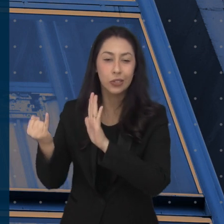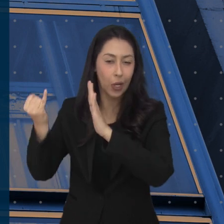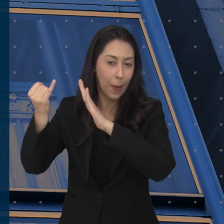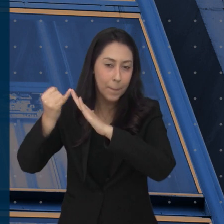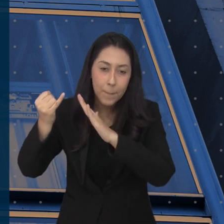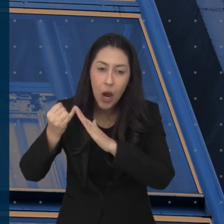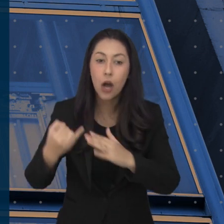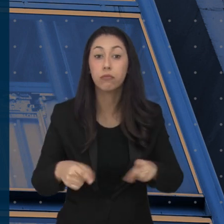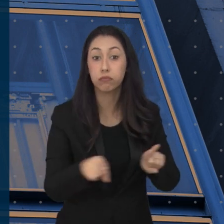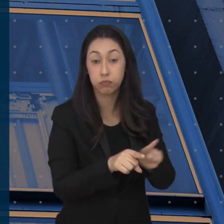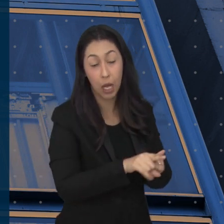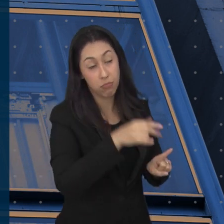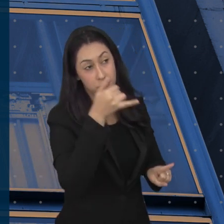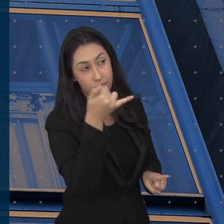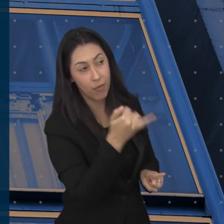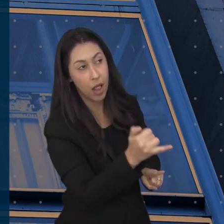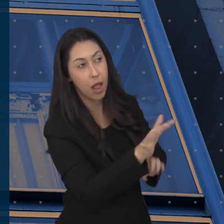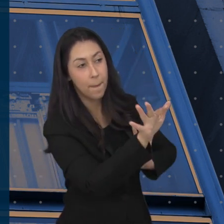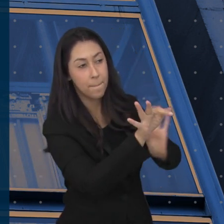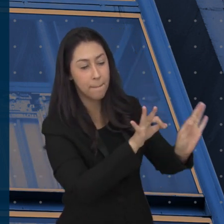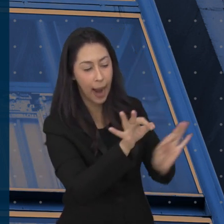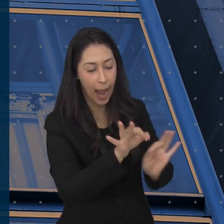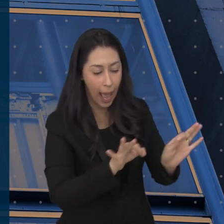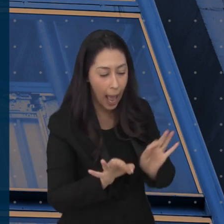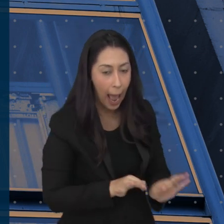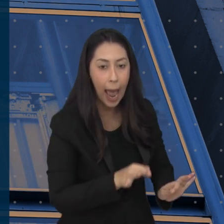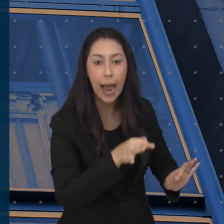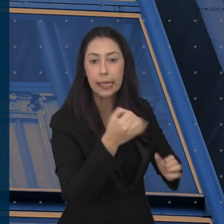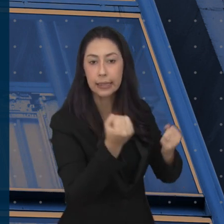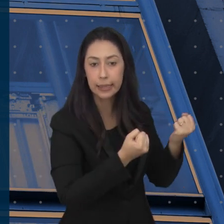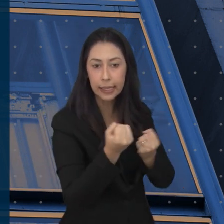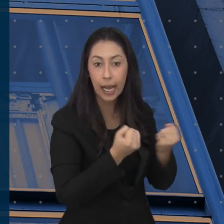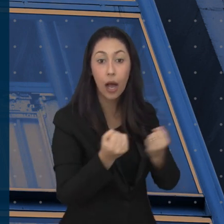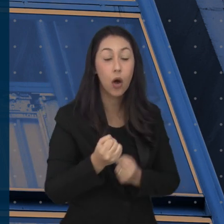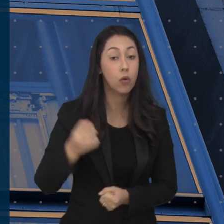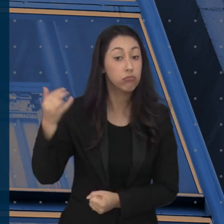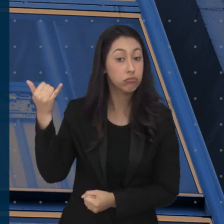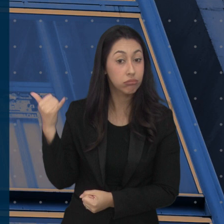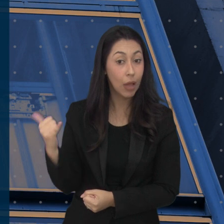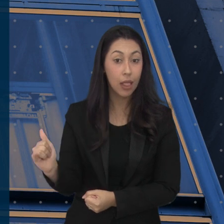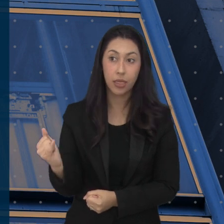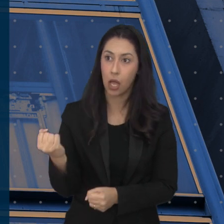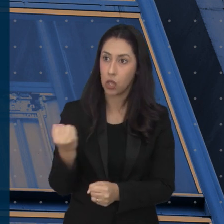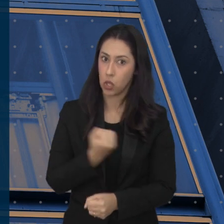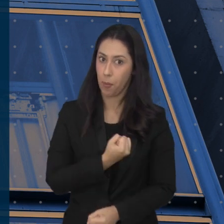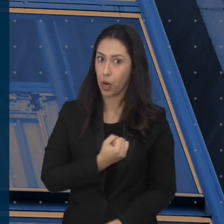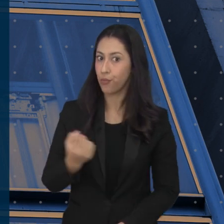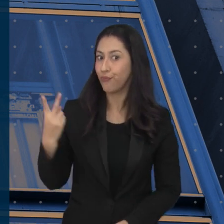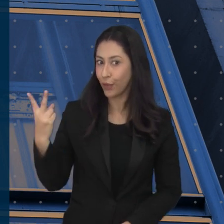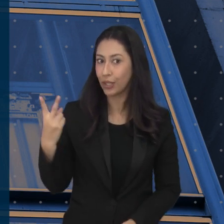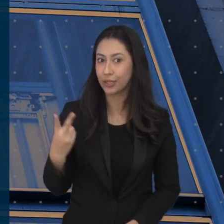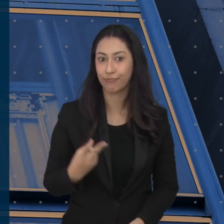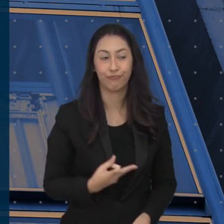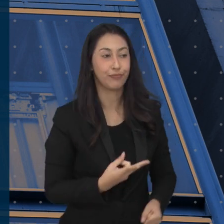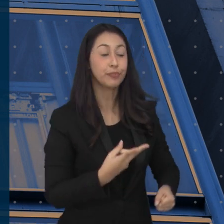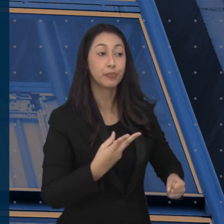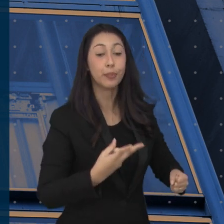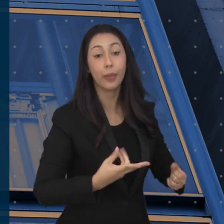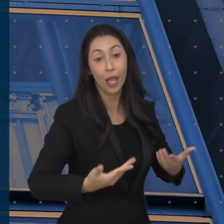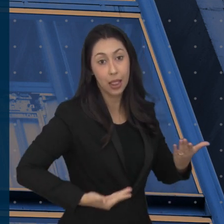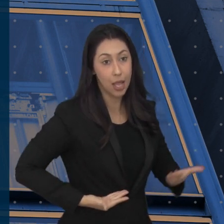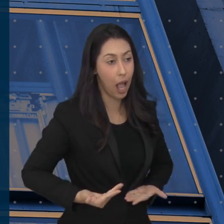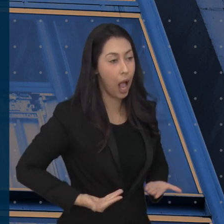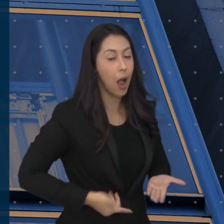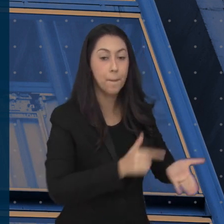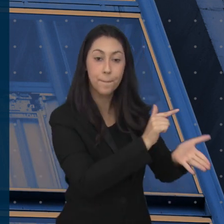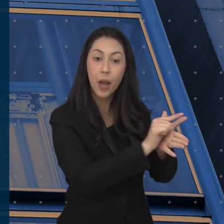civil, eletricista de instalações de veículos automotores, eletricista 2, empregado doméstico encarregado de